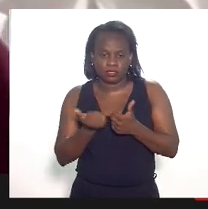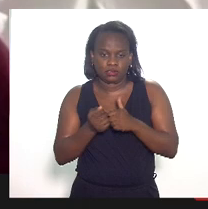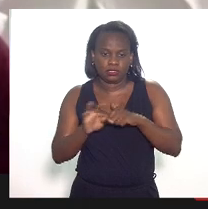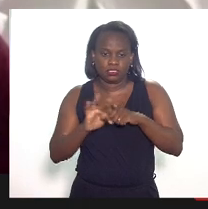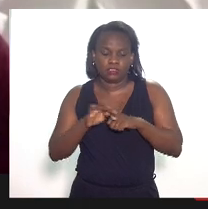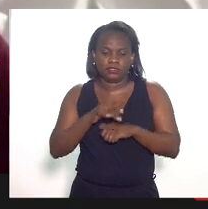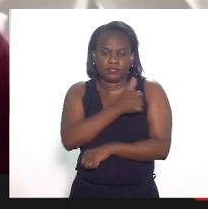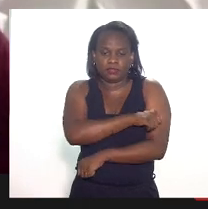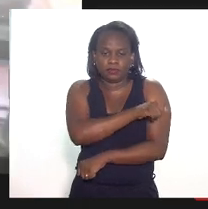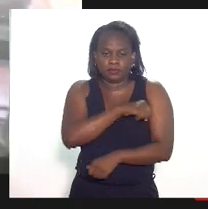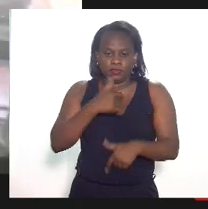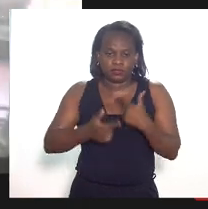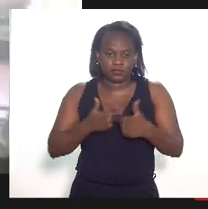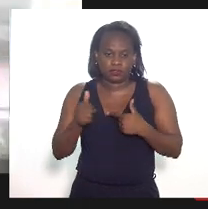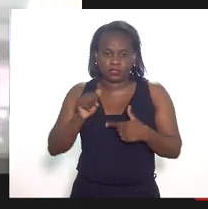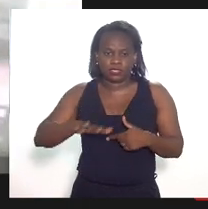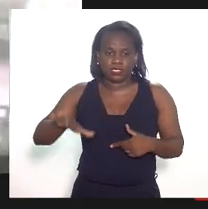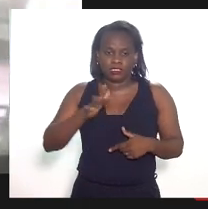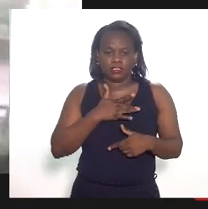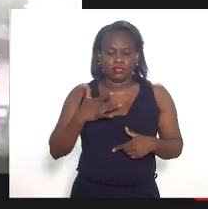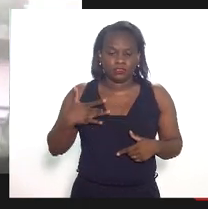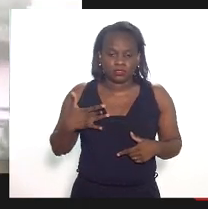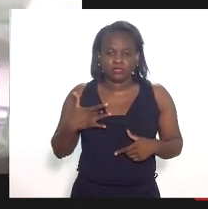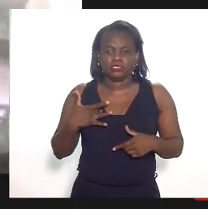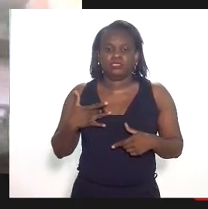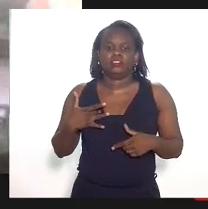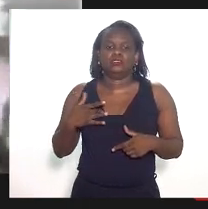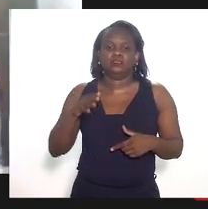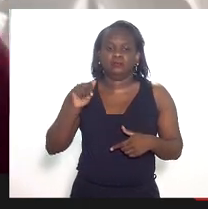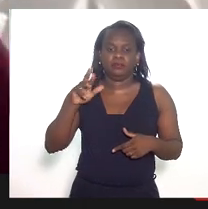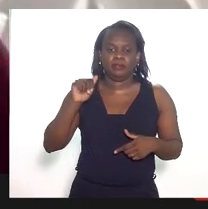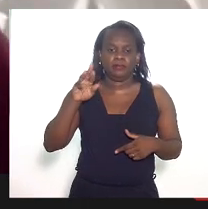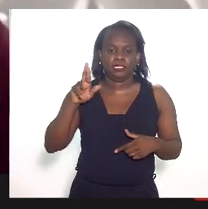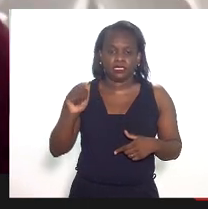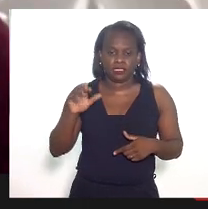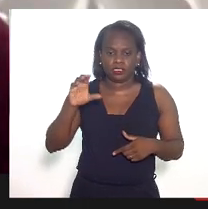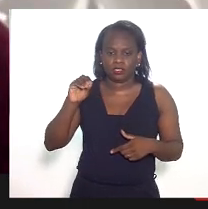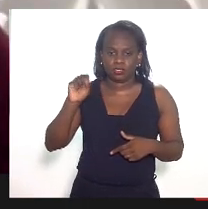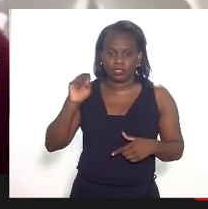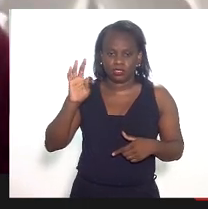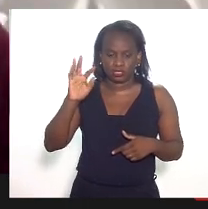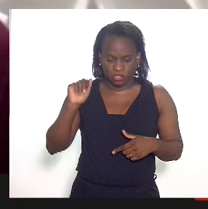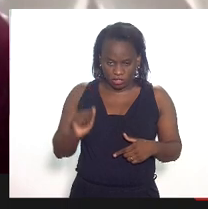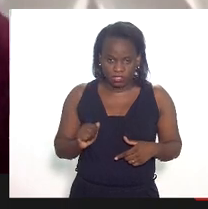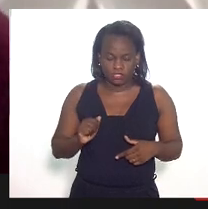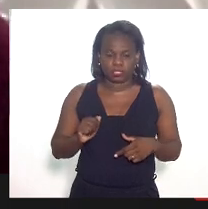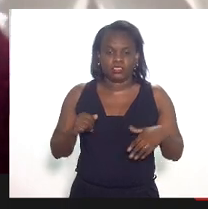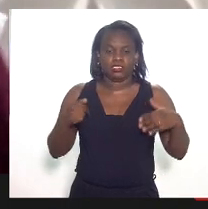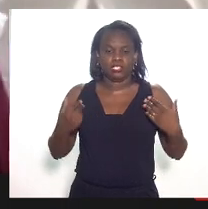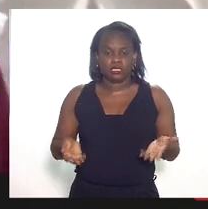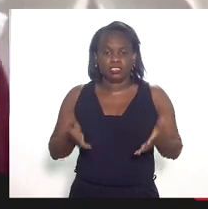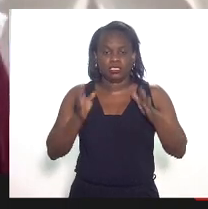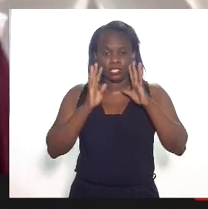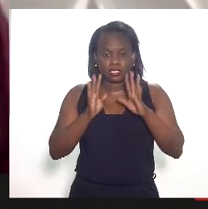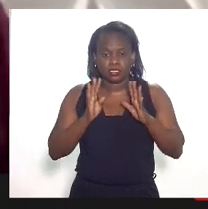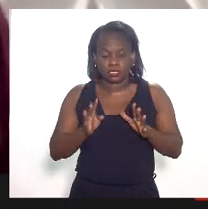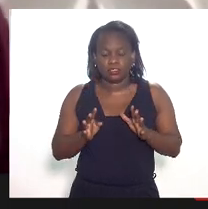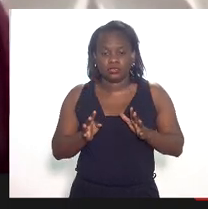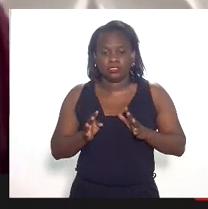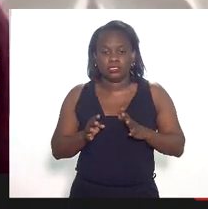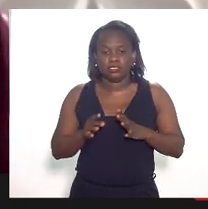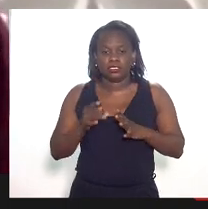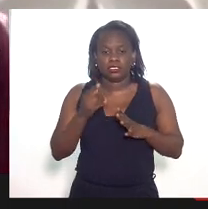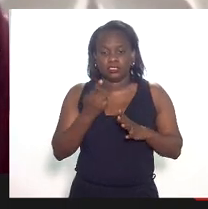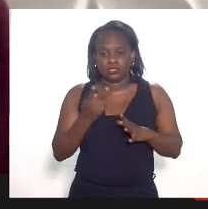de Trabalhadores na área, aí a Bárbara Costa. Com isso, a gente ouviria mais